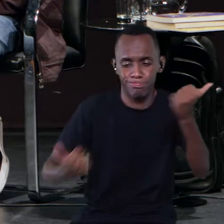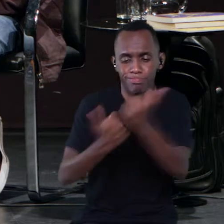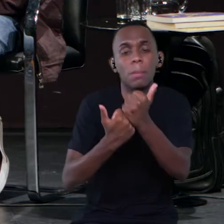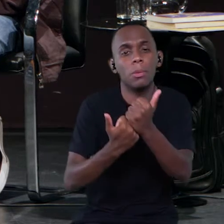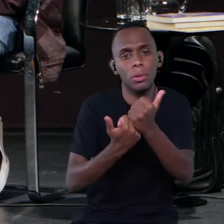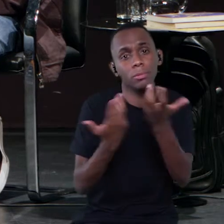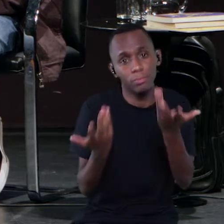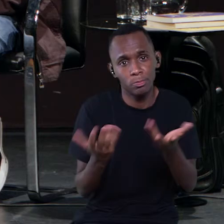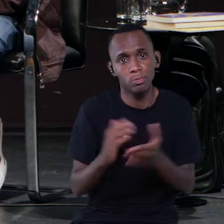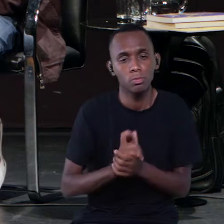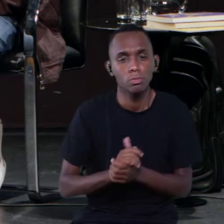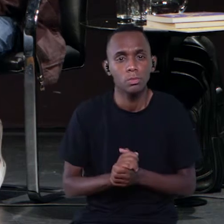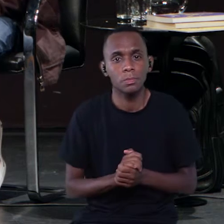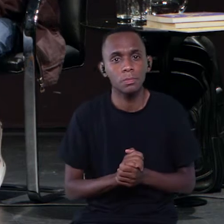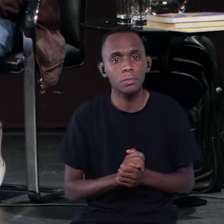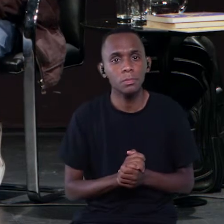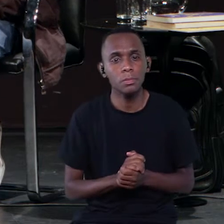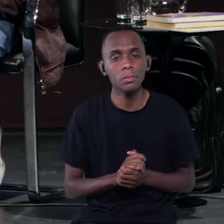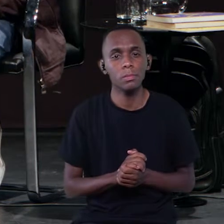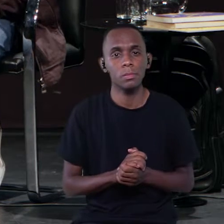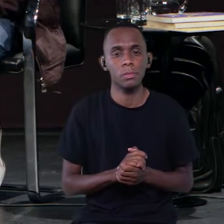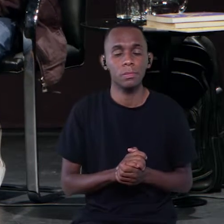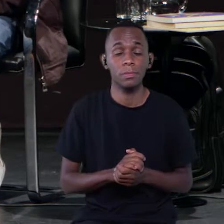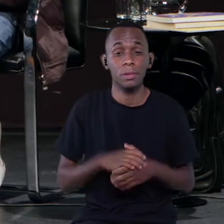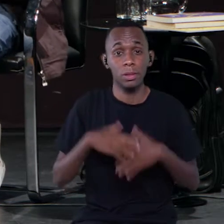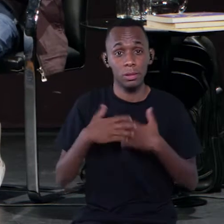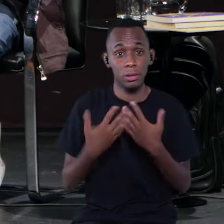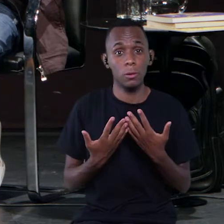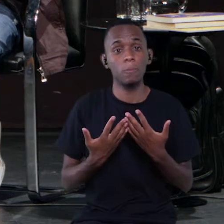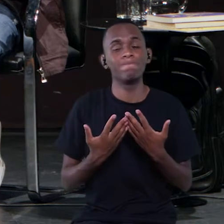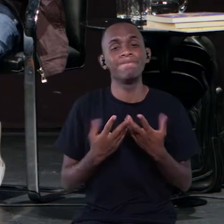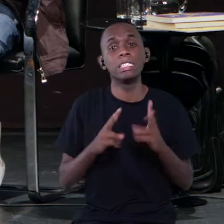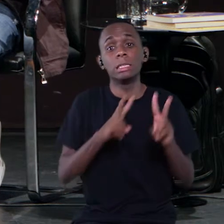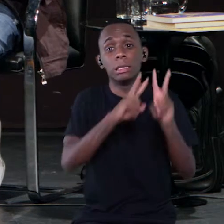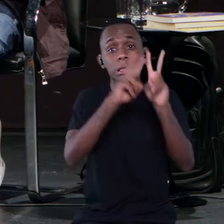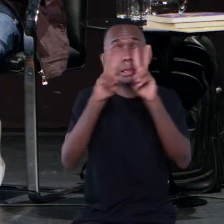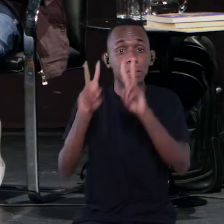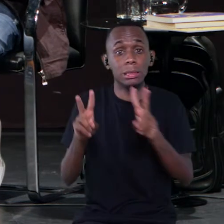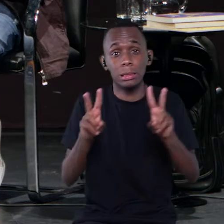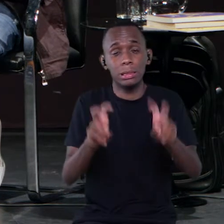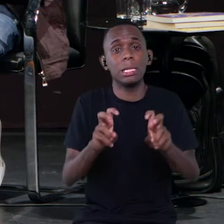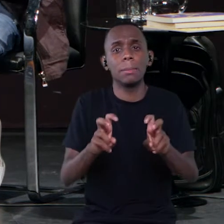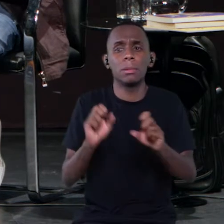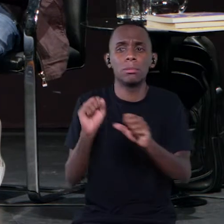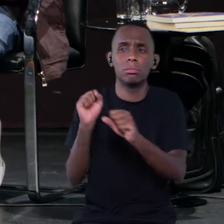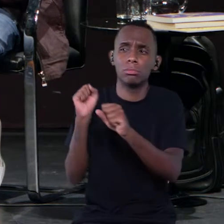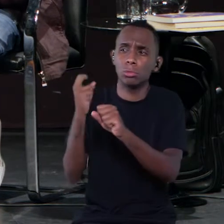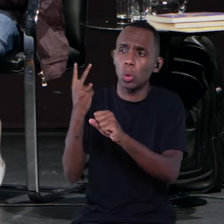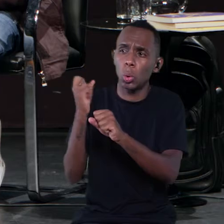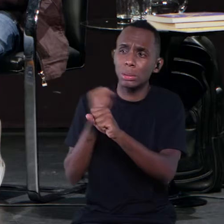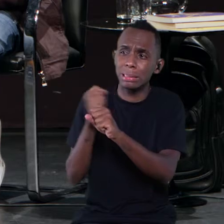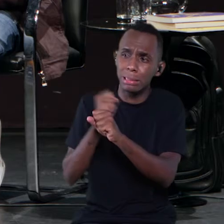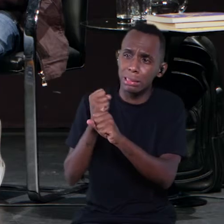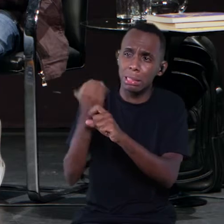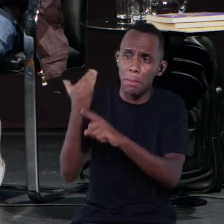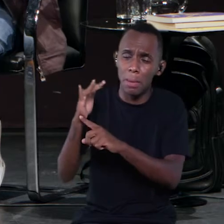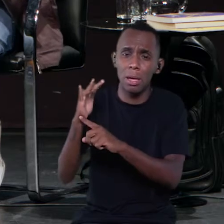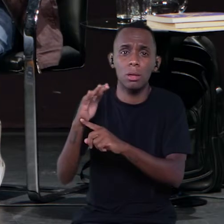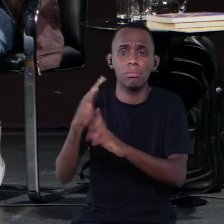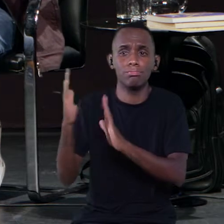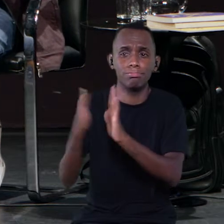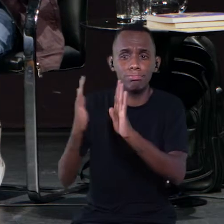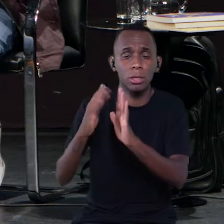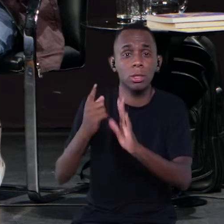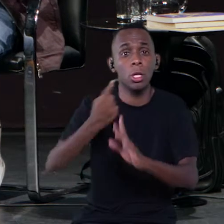assistencialistas? Bom, Afonso, esse termo, acho que ele nos ocupou muito nos últimos 2 anos e meio, né? Ficamos